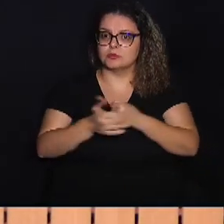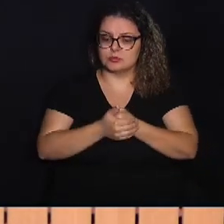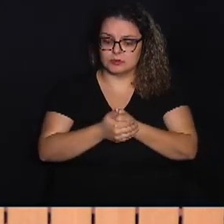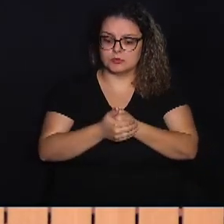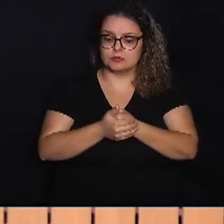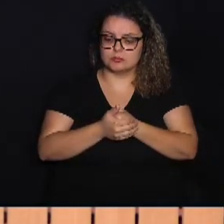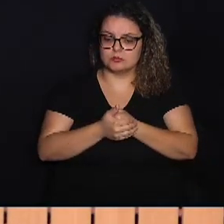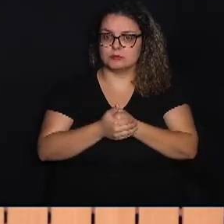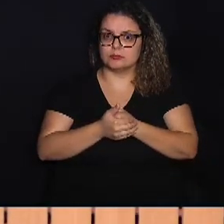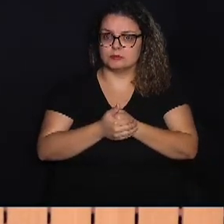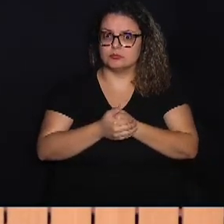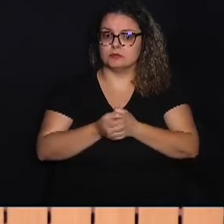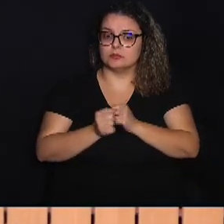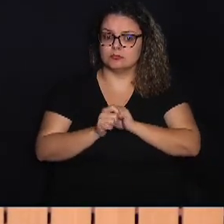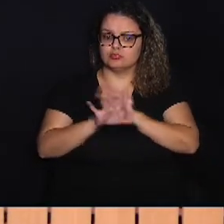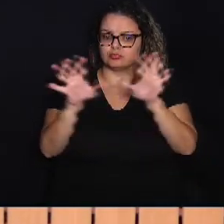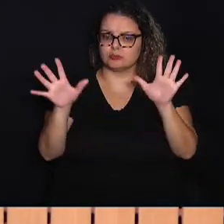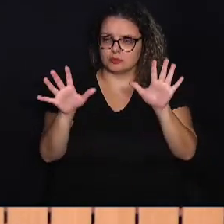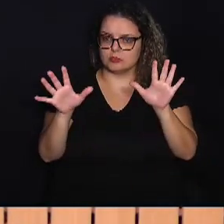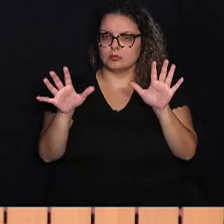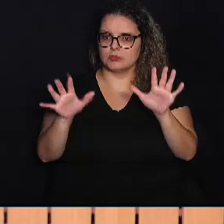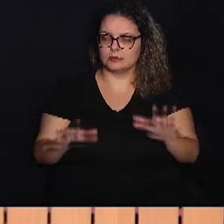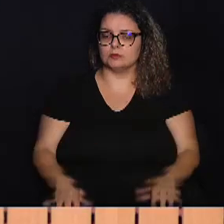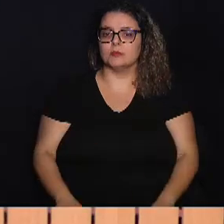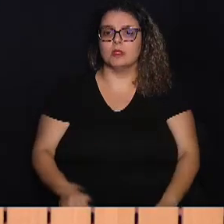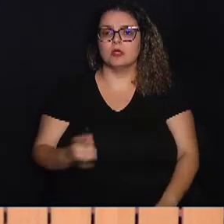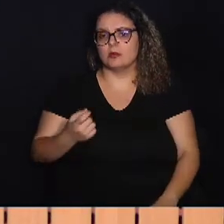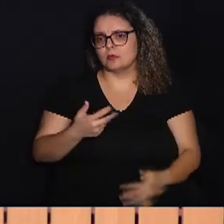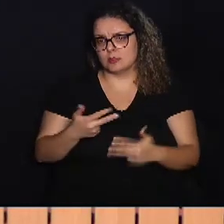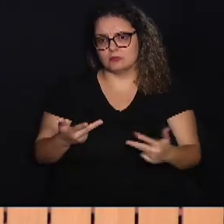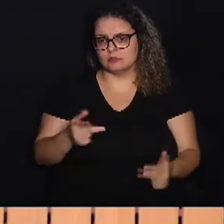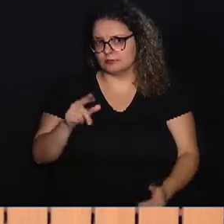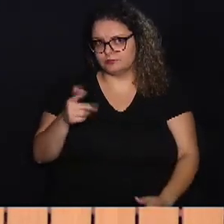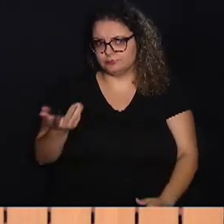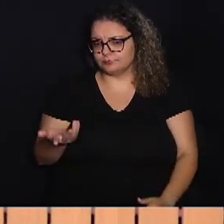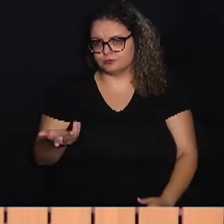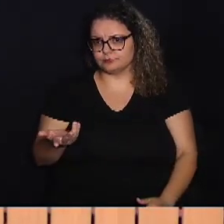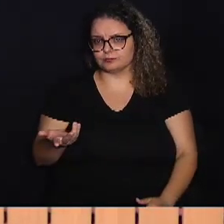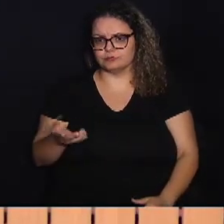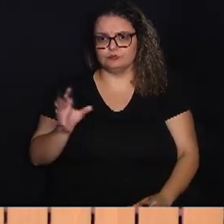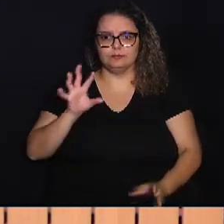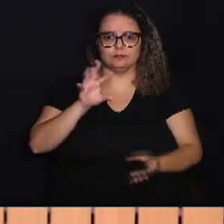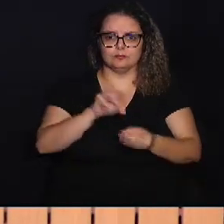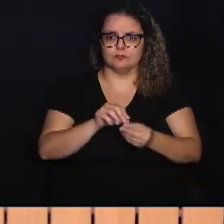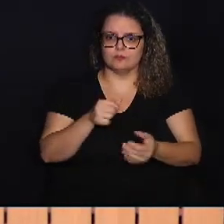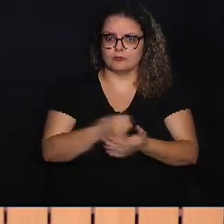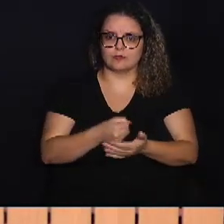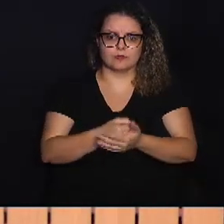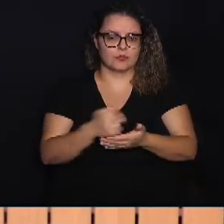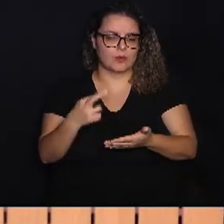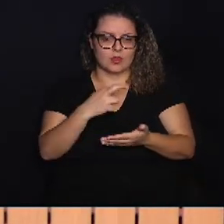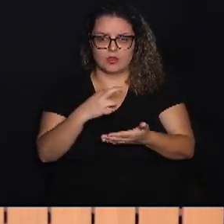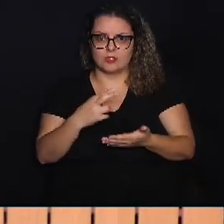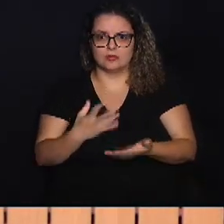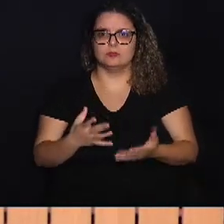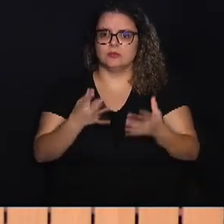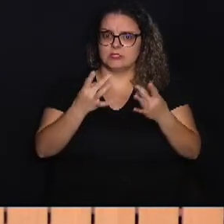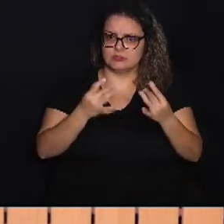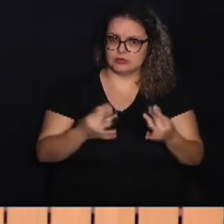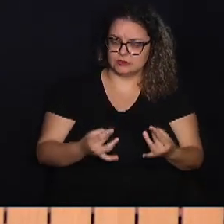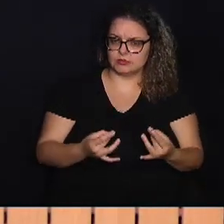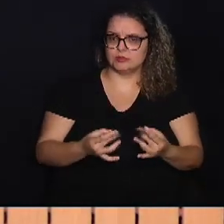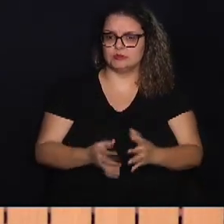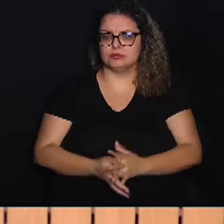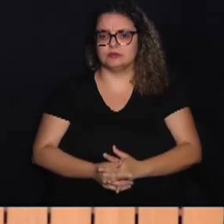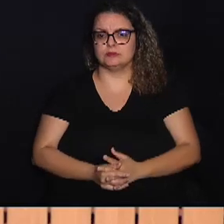está vindo à tona o a única questão isso essa conclusão exige análises mais detidas e uma